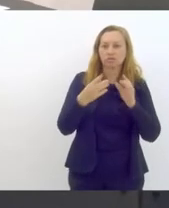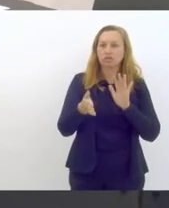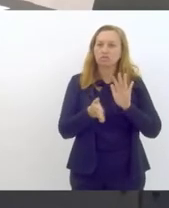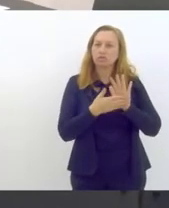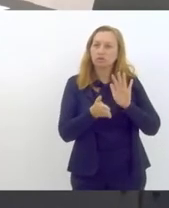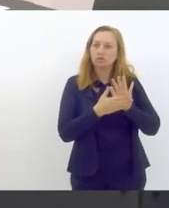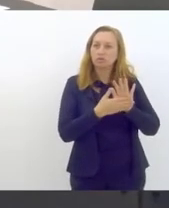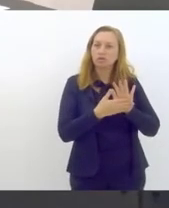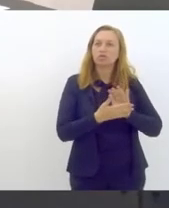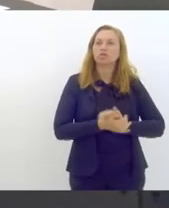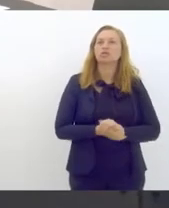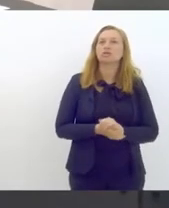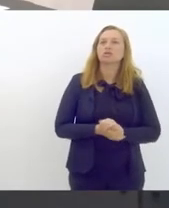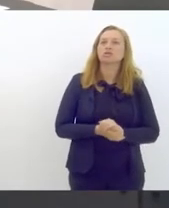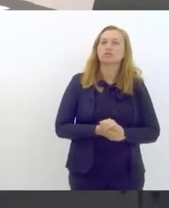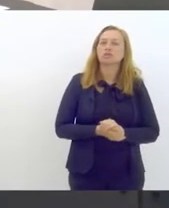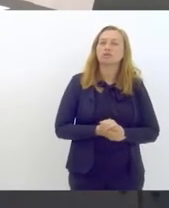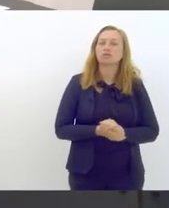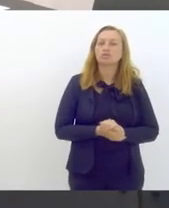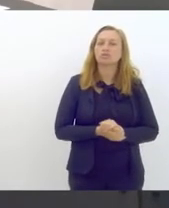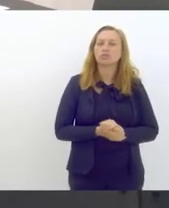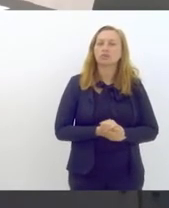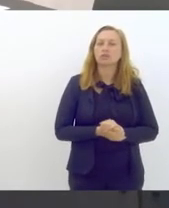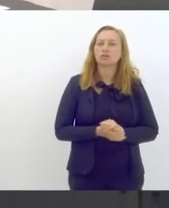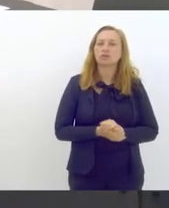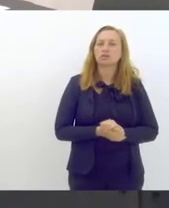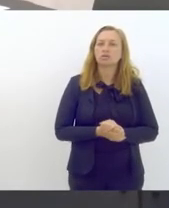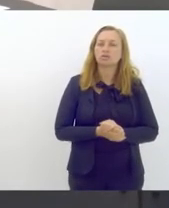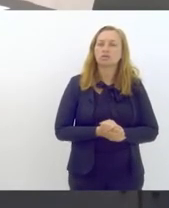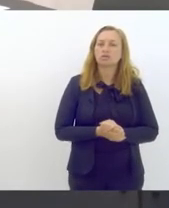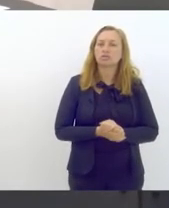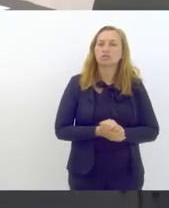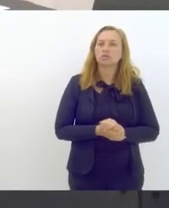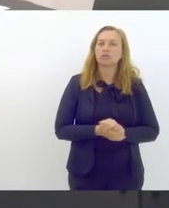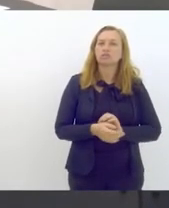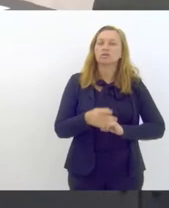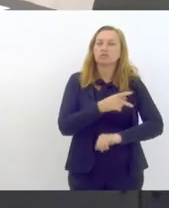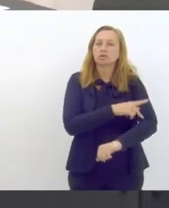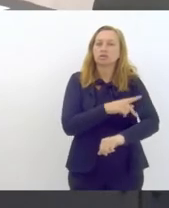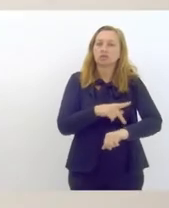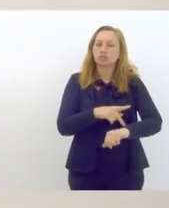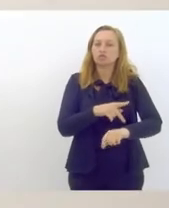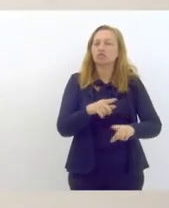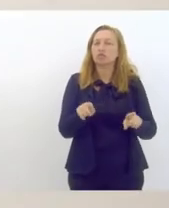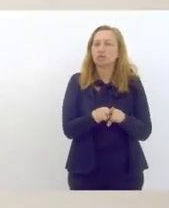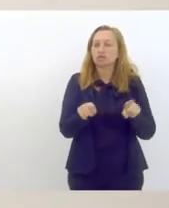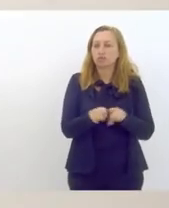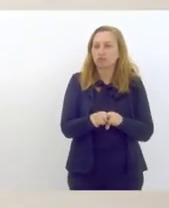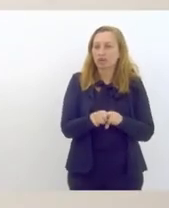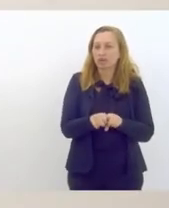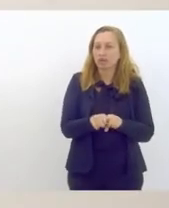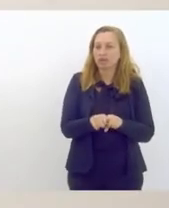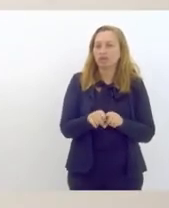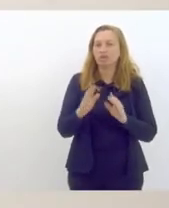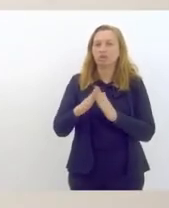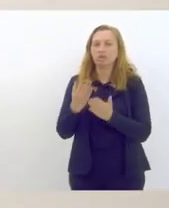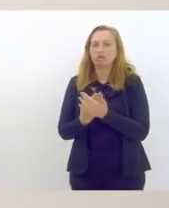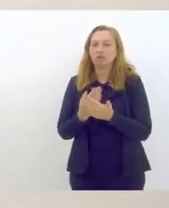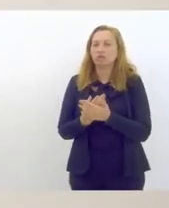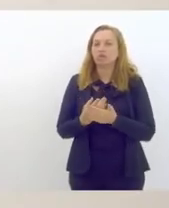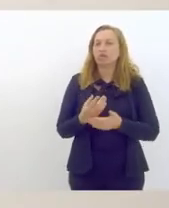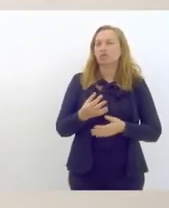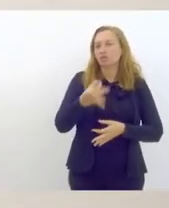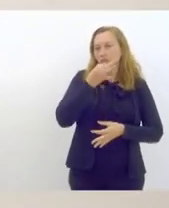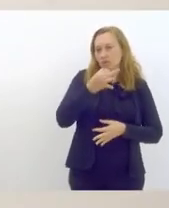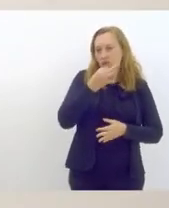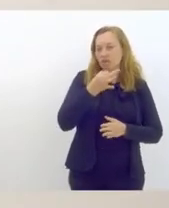proposta do Kronenberg das Montanhas, como agora das composteiras, nós tivemos sugestões de emendas. Então, só para não